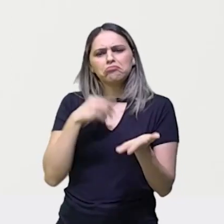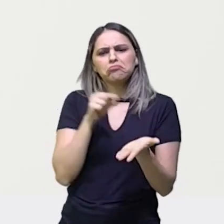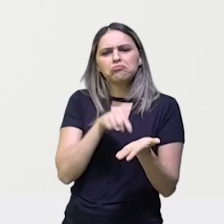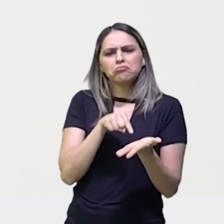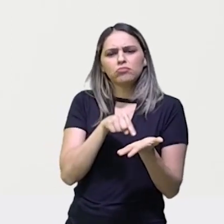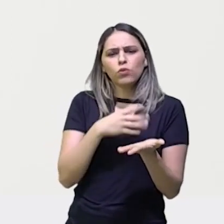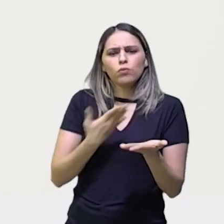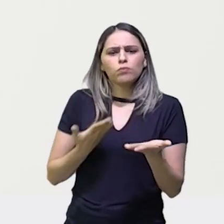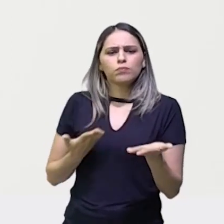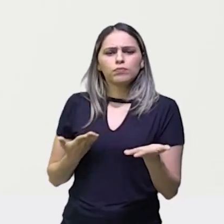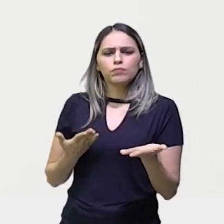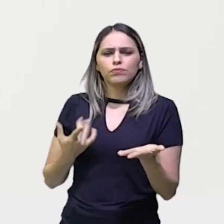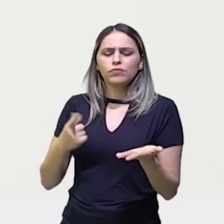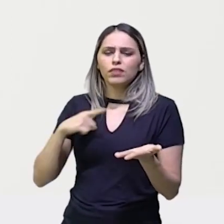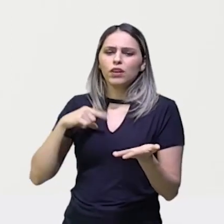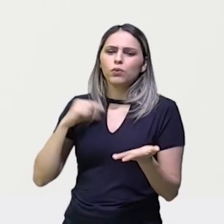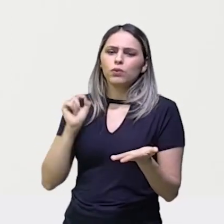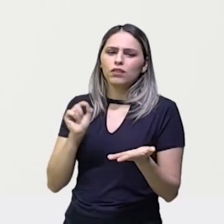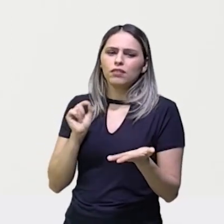só, aqui nós temos